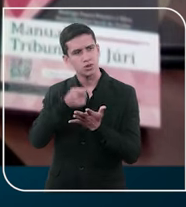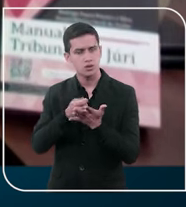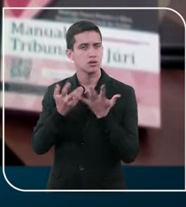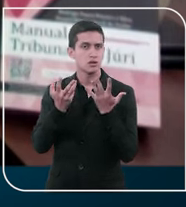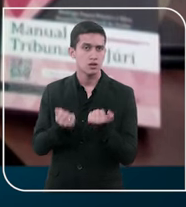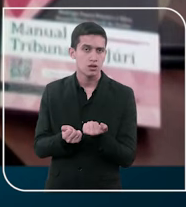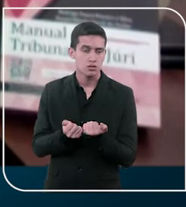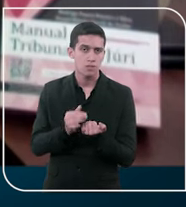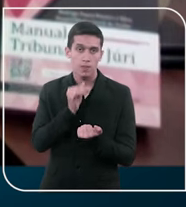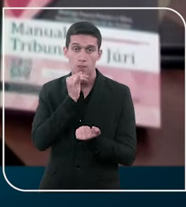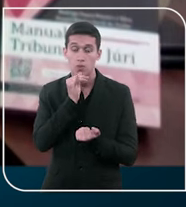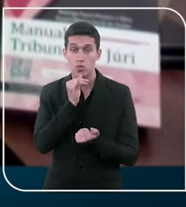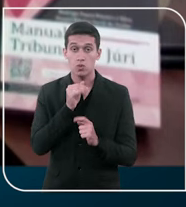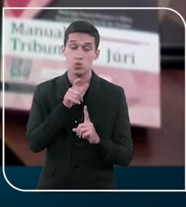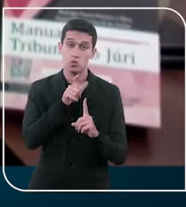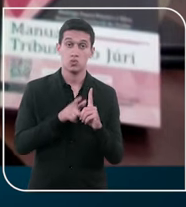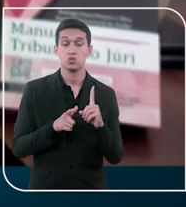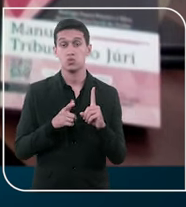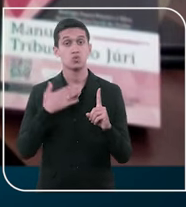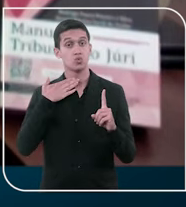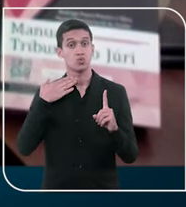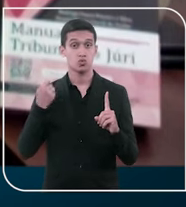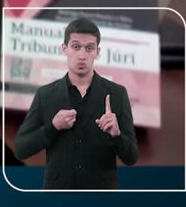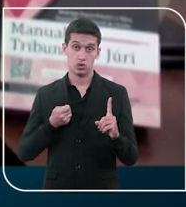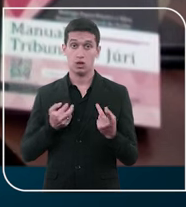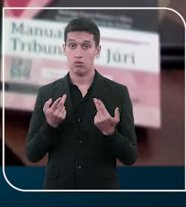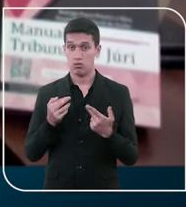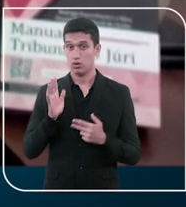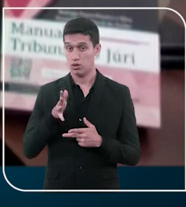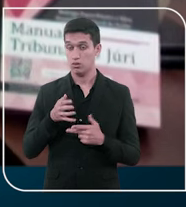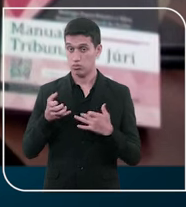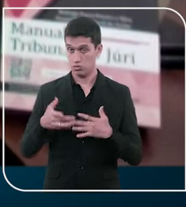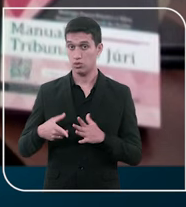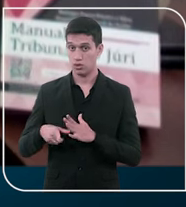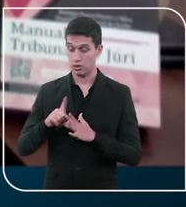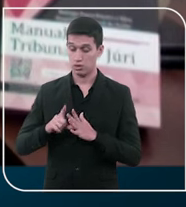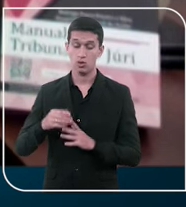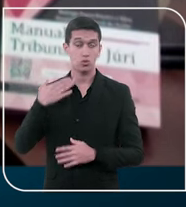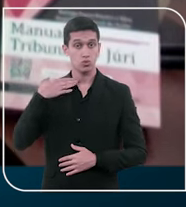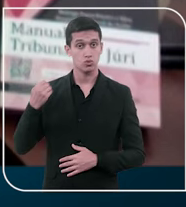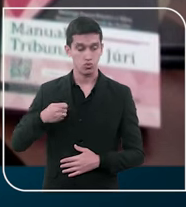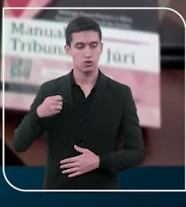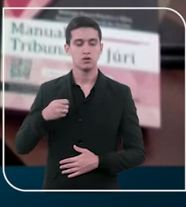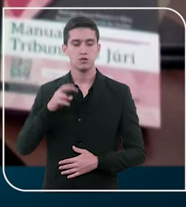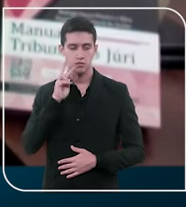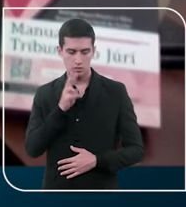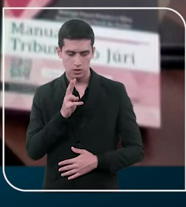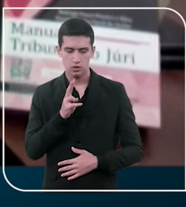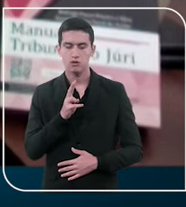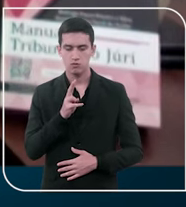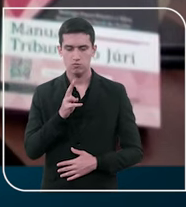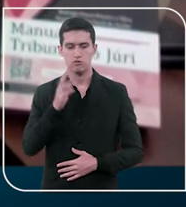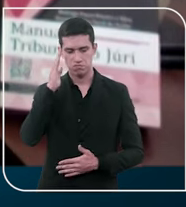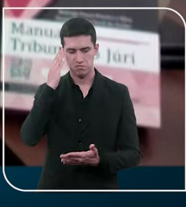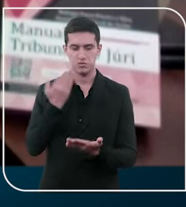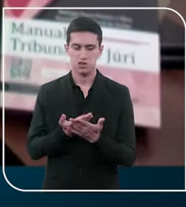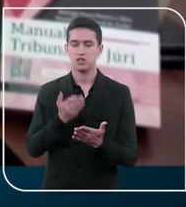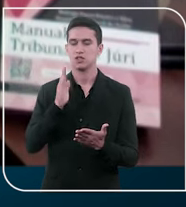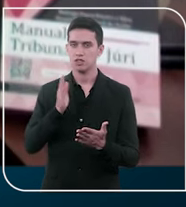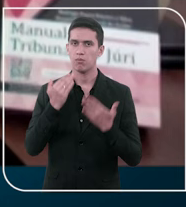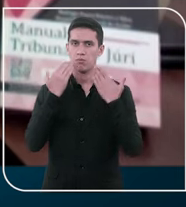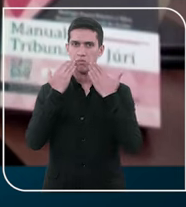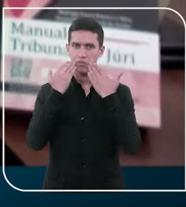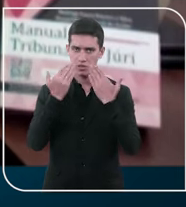de admissibilidade, ou seja, onde o juiz, como já disse a professora Maiara, ele acredita, ele entende